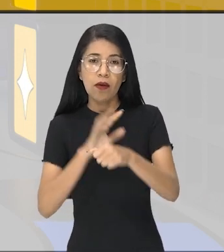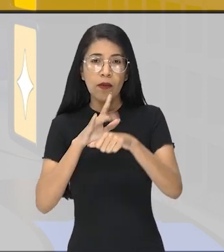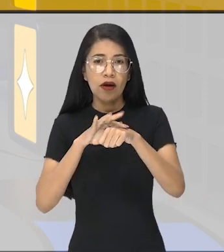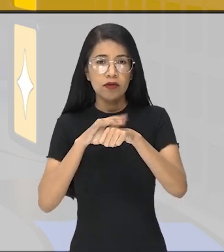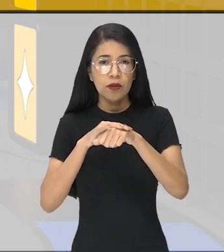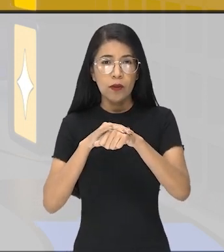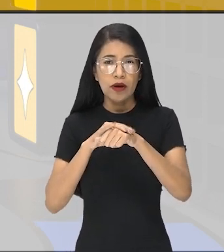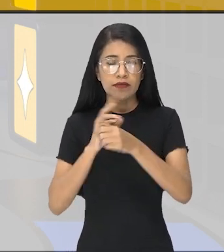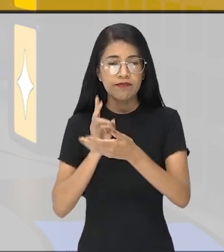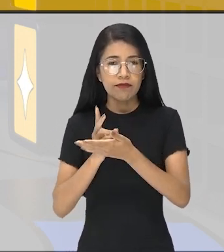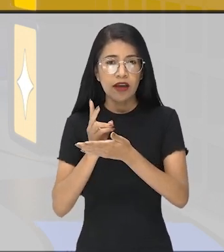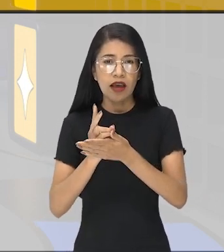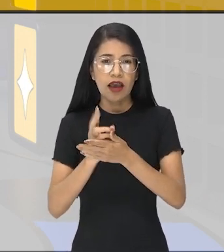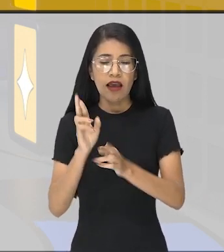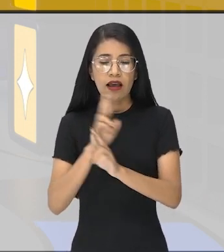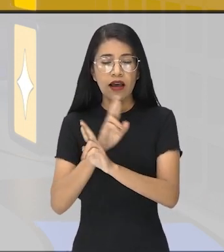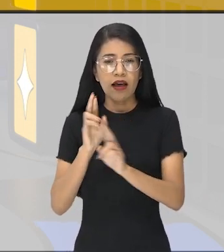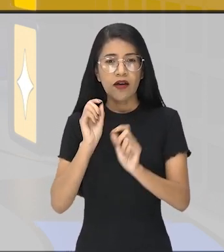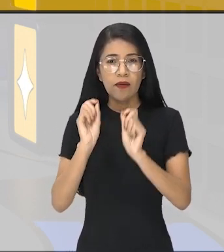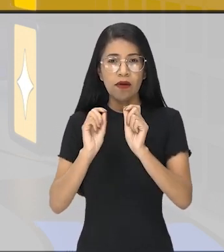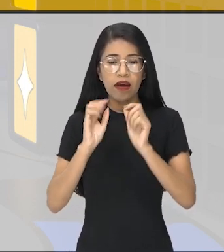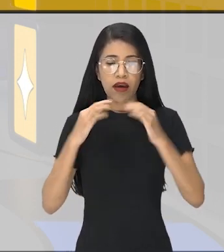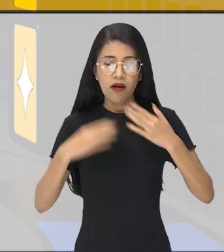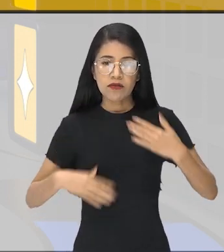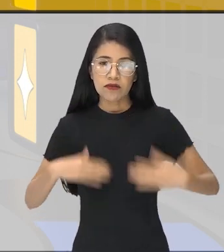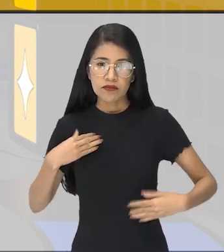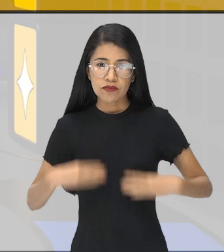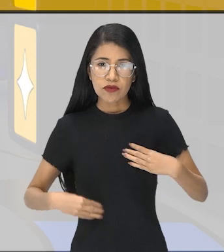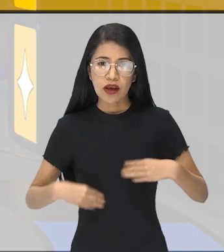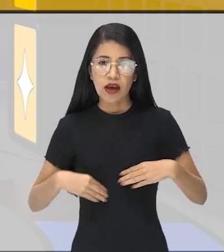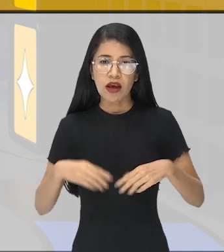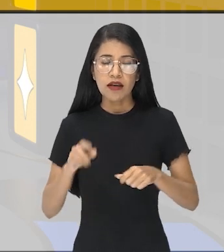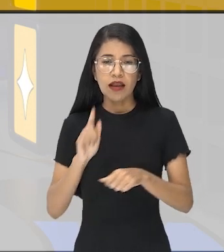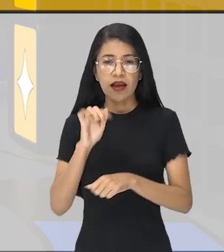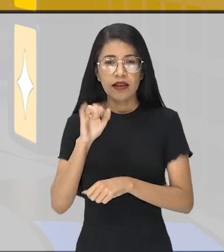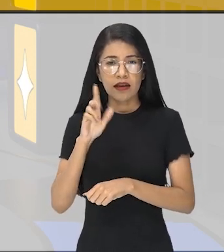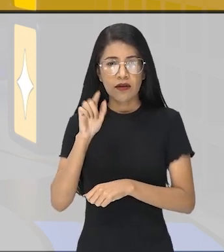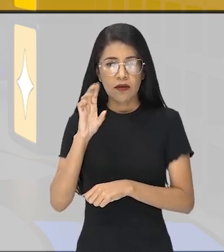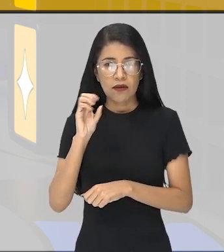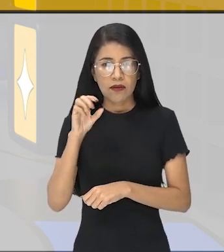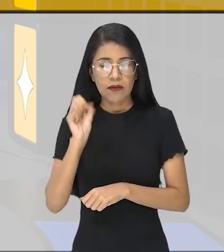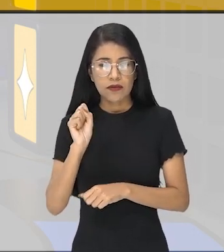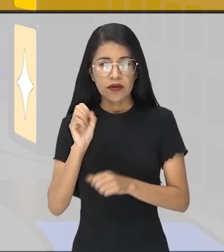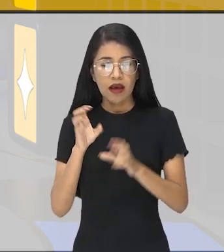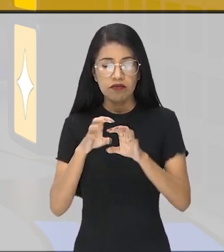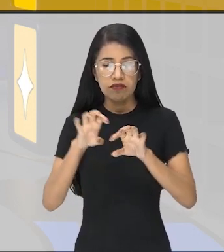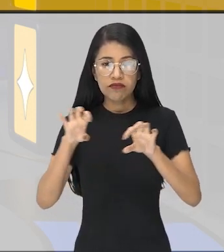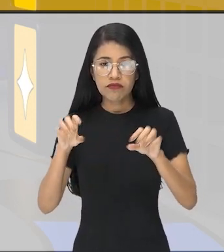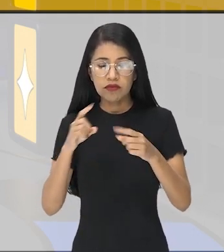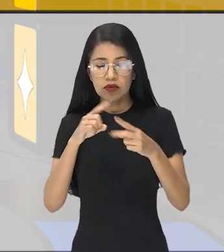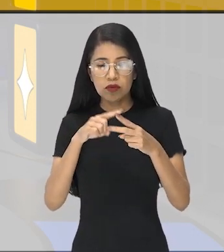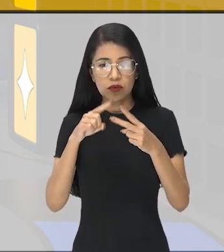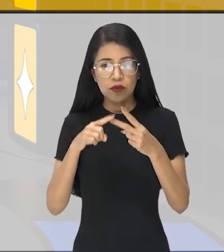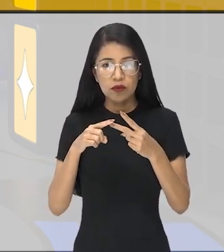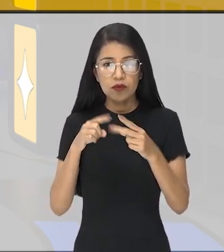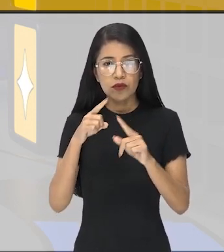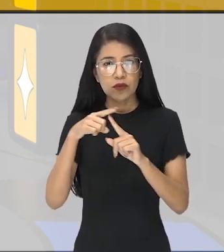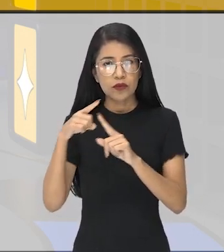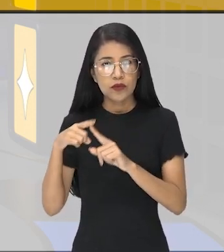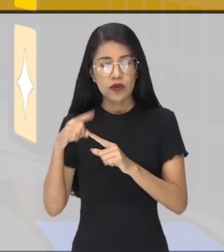crônica relacionada ao metabolismo da glicose dividida em dois grandes tipos. O diabetes tipo